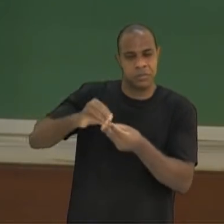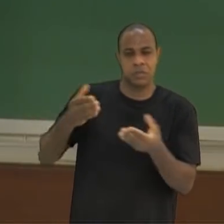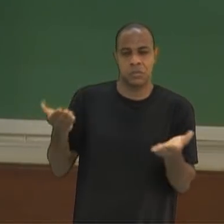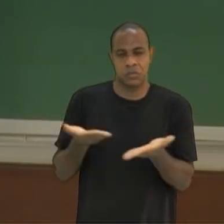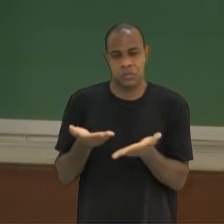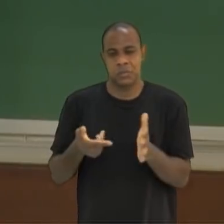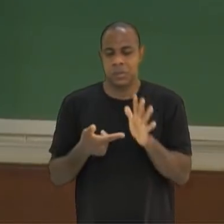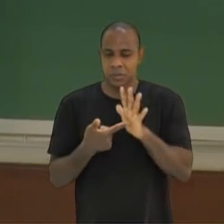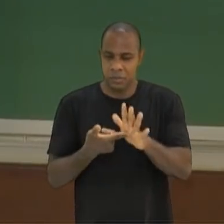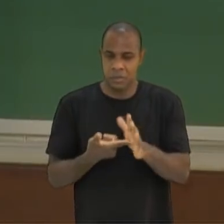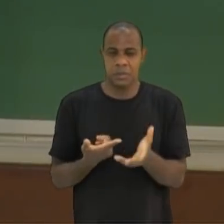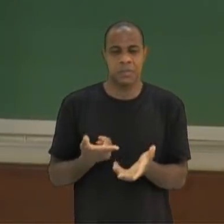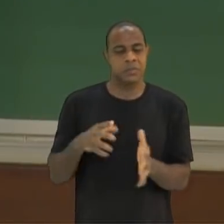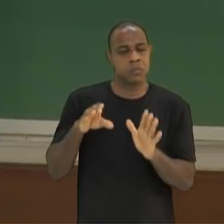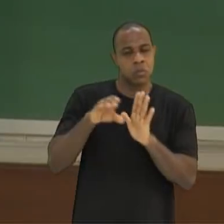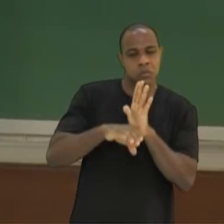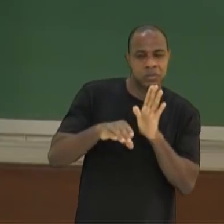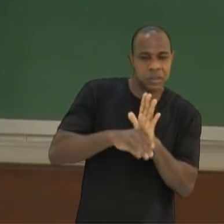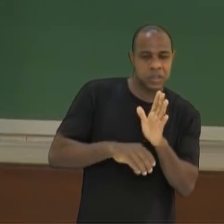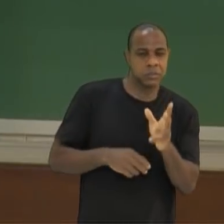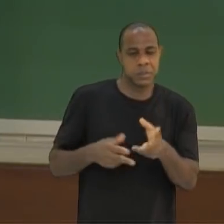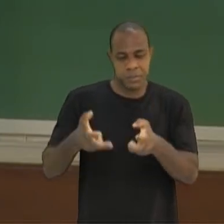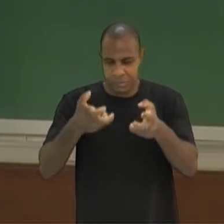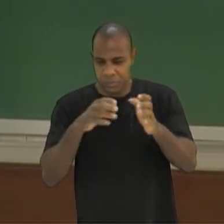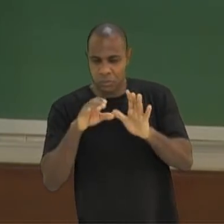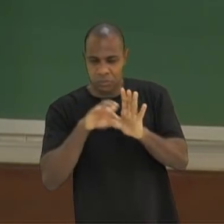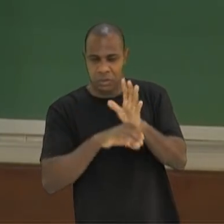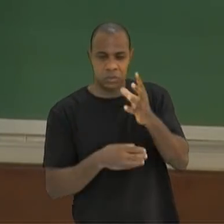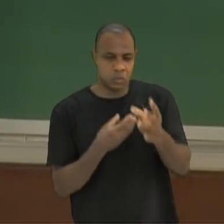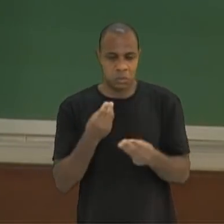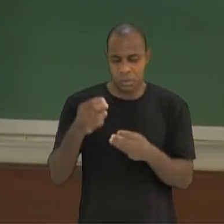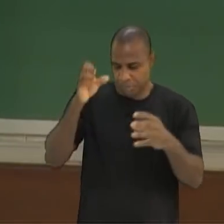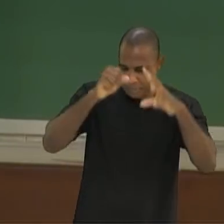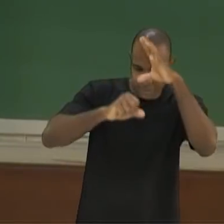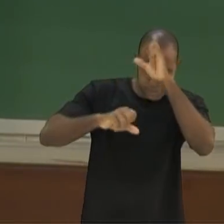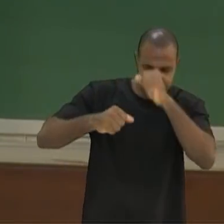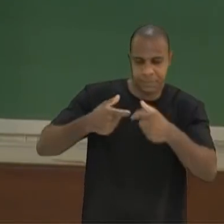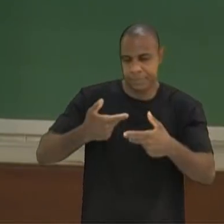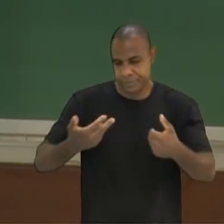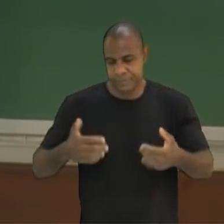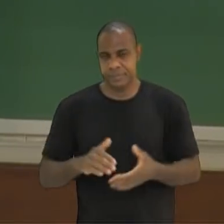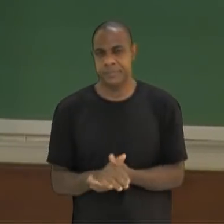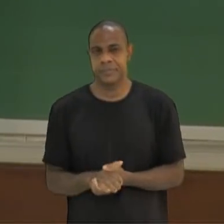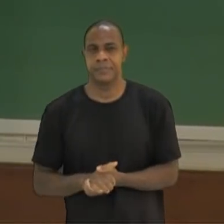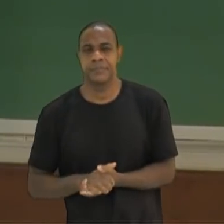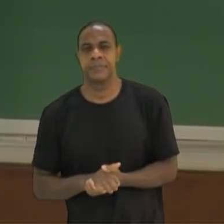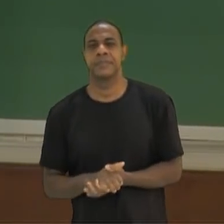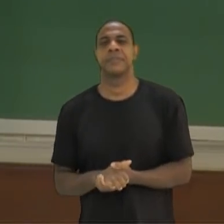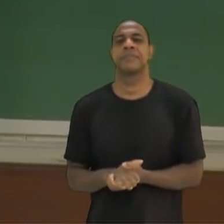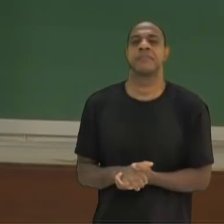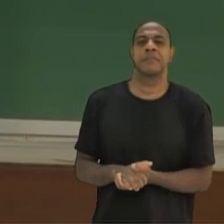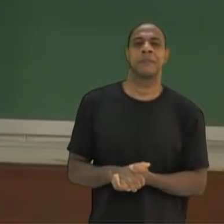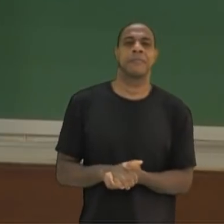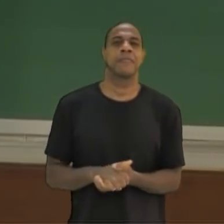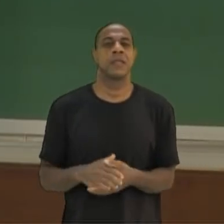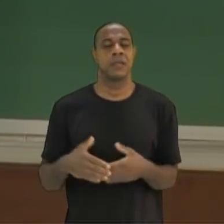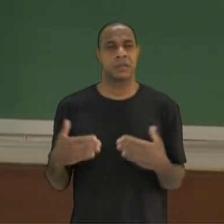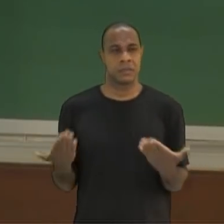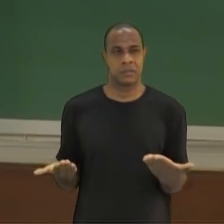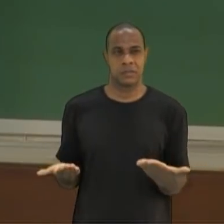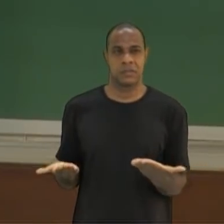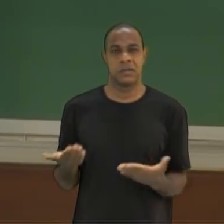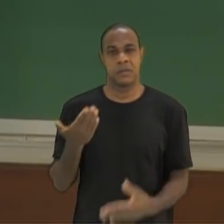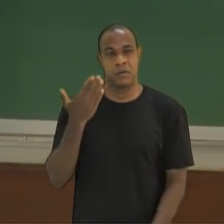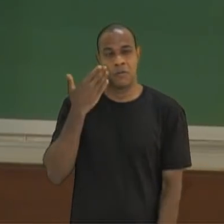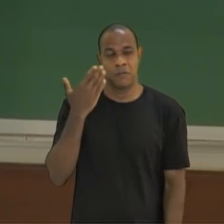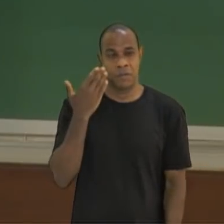se apropriar dos conceitos, dos componentes curriculares que estão ali previstos para a nossa disciplina de língua portuguesa. Então